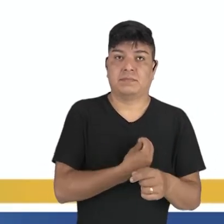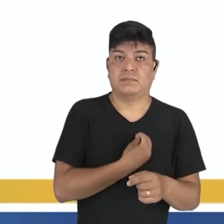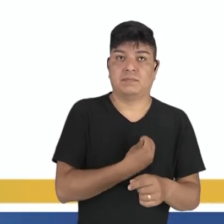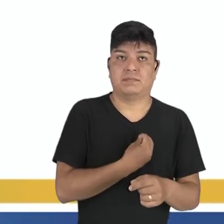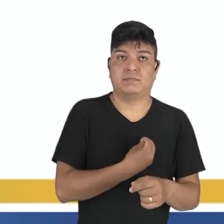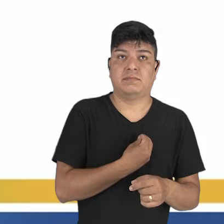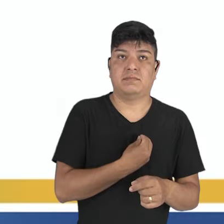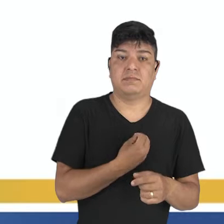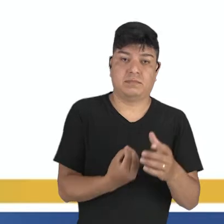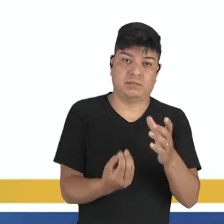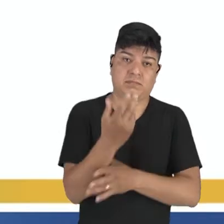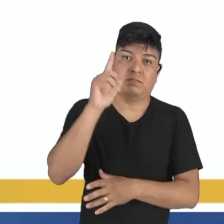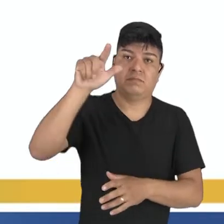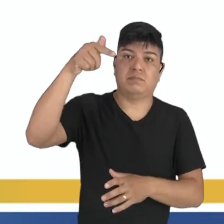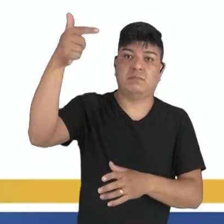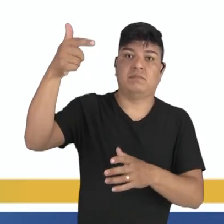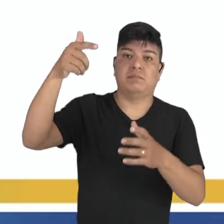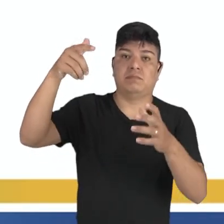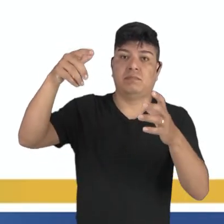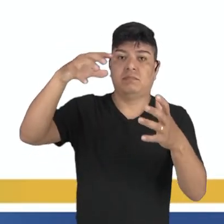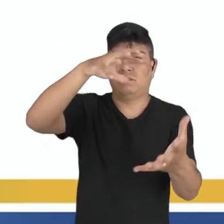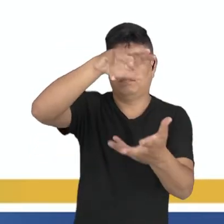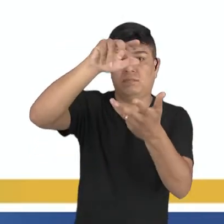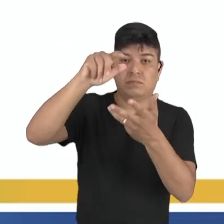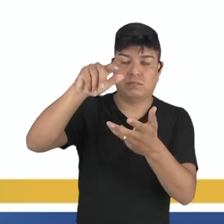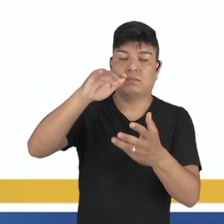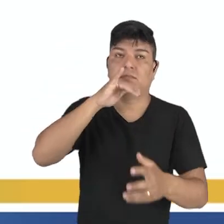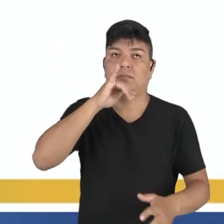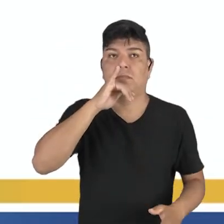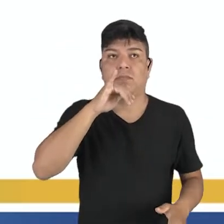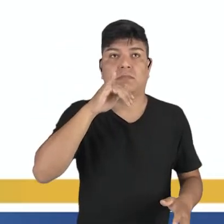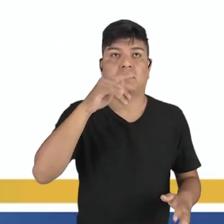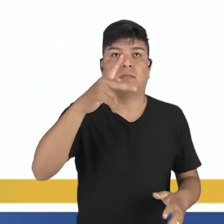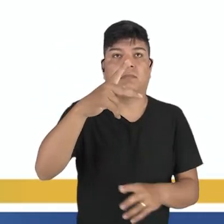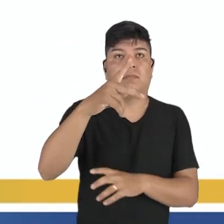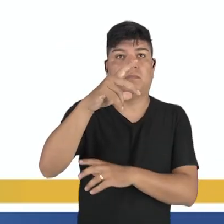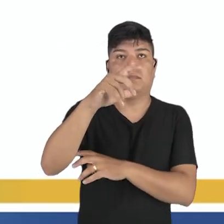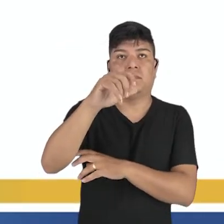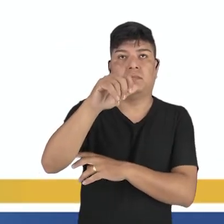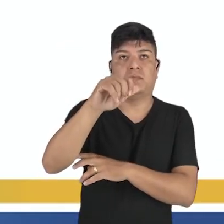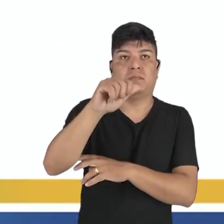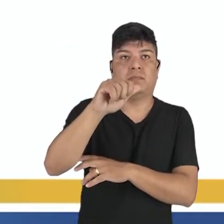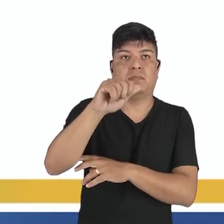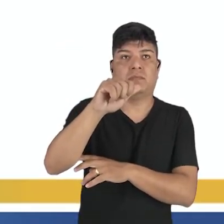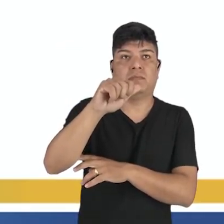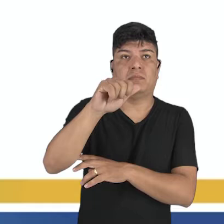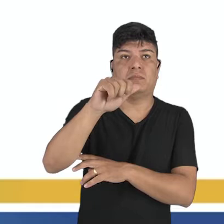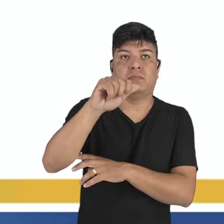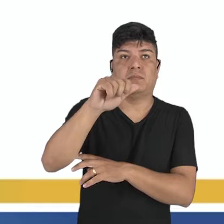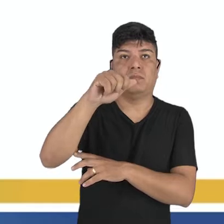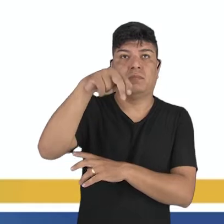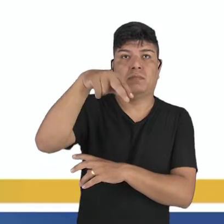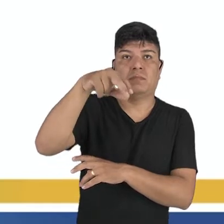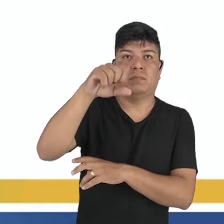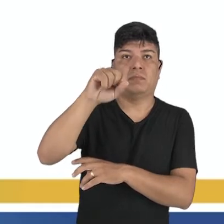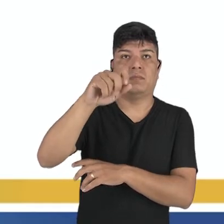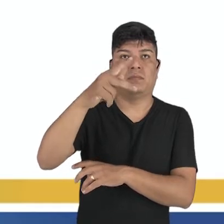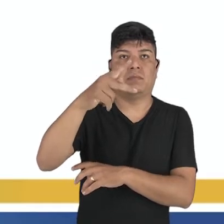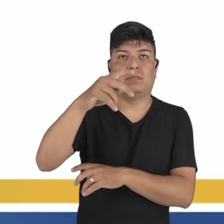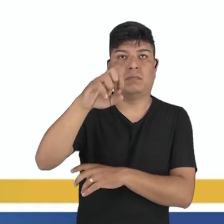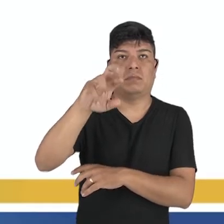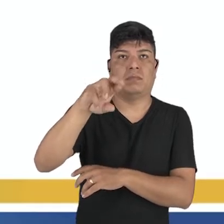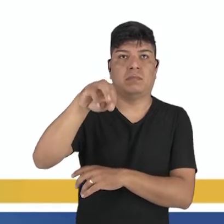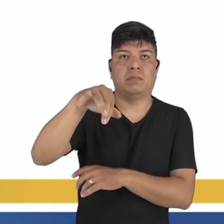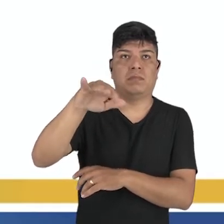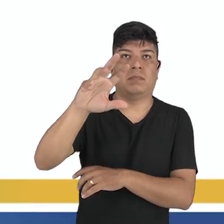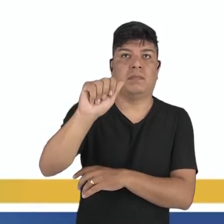de panspermia cósmica, tá? Essa teoria, ela se divide em versões. Ela tem 3 versões principais. A primeira versão